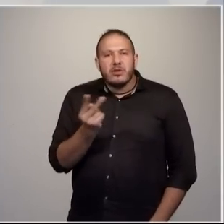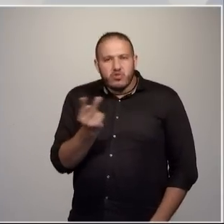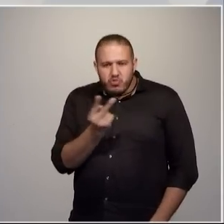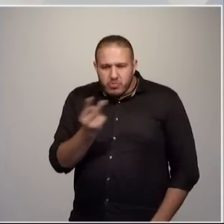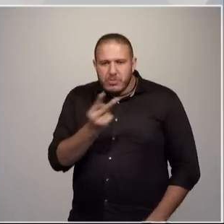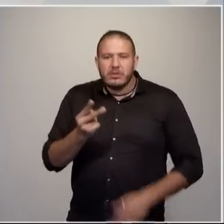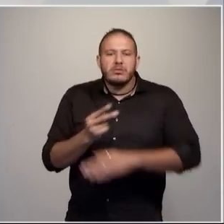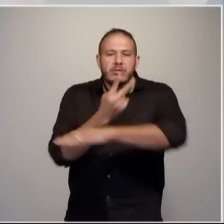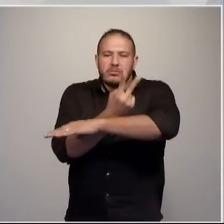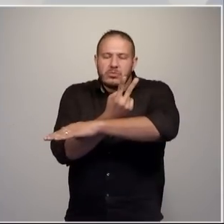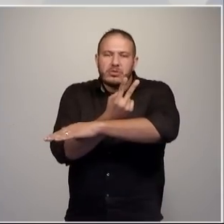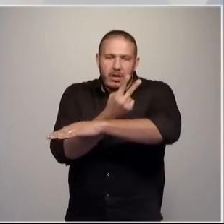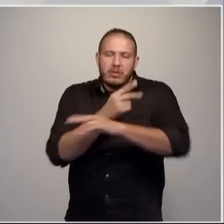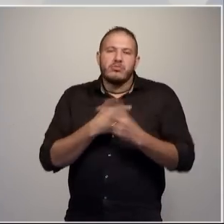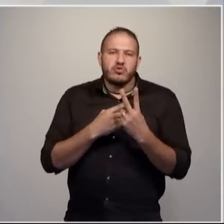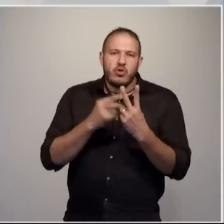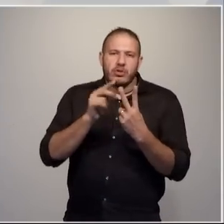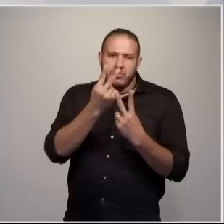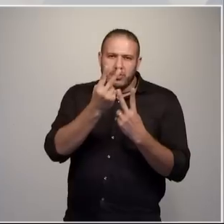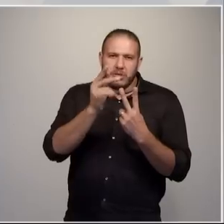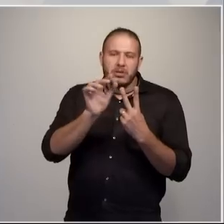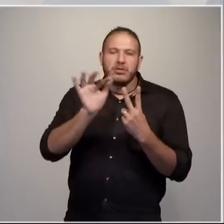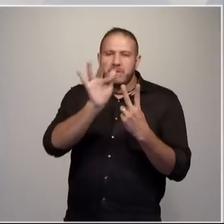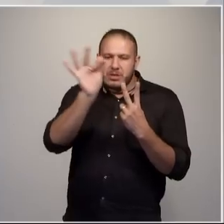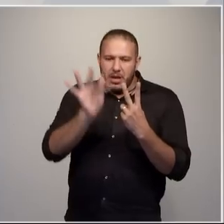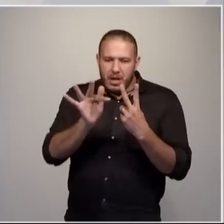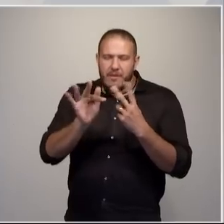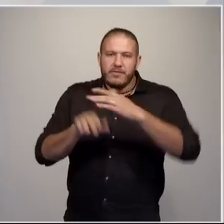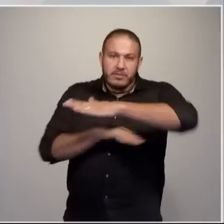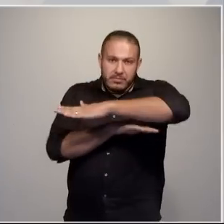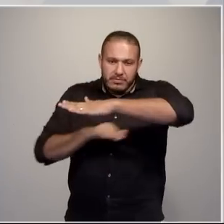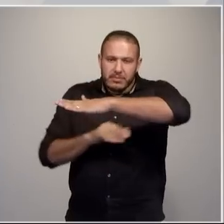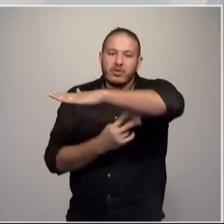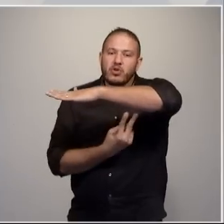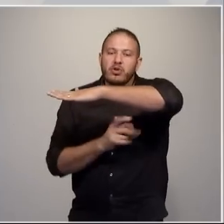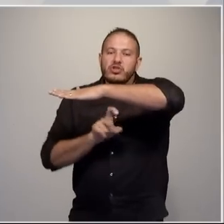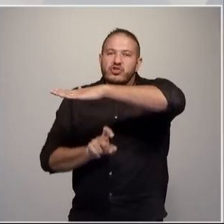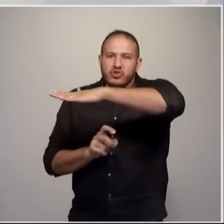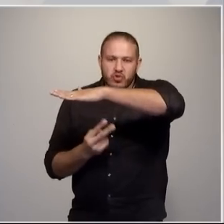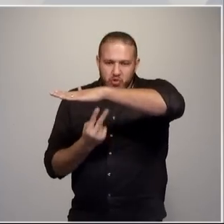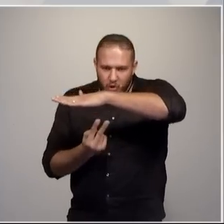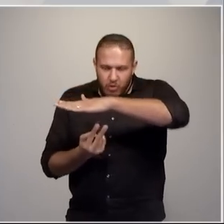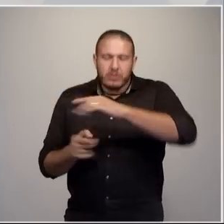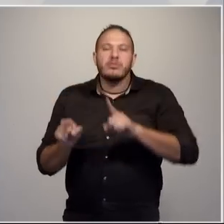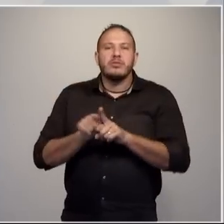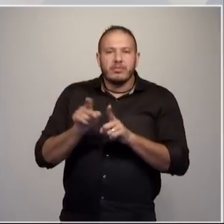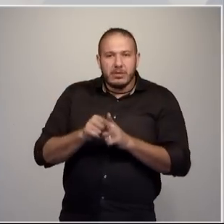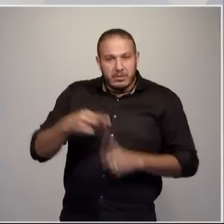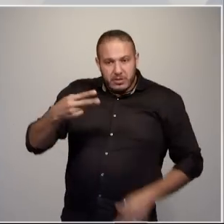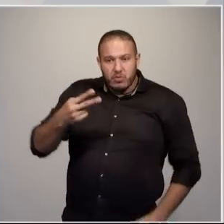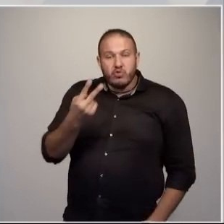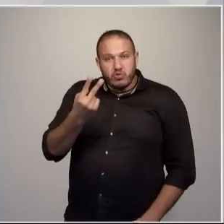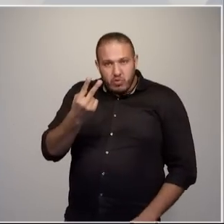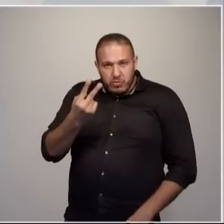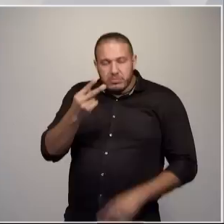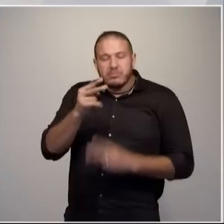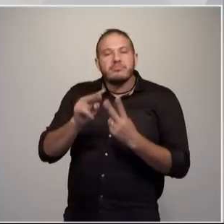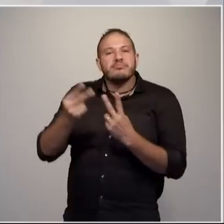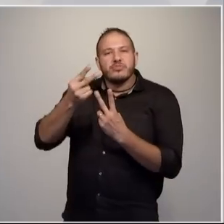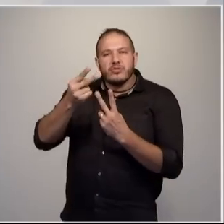ordem 2 seguintes. Derivada da f em x2, derivada segunda da f em xy,